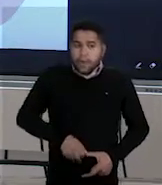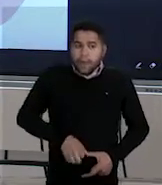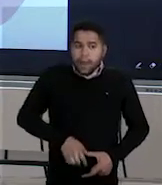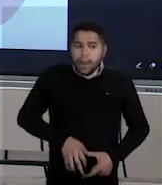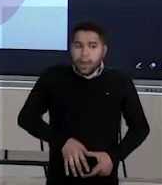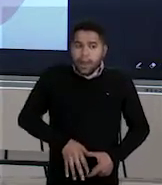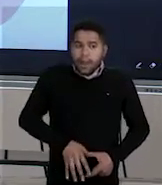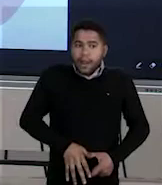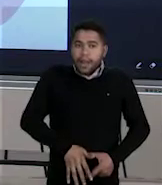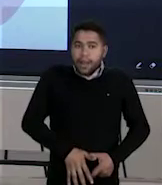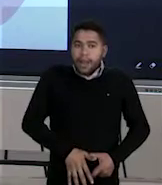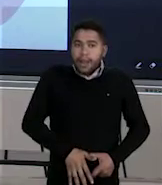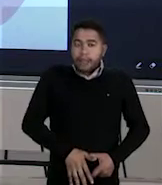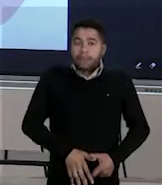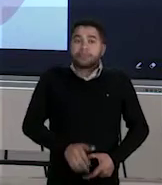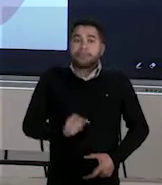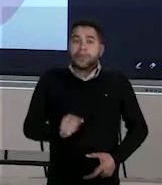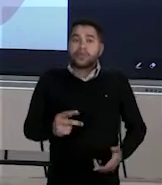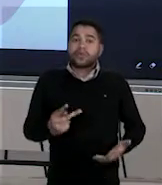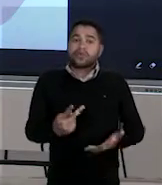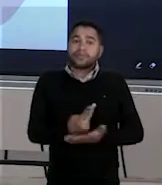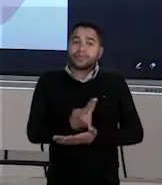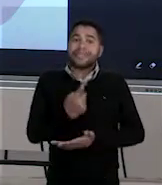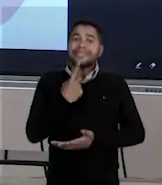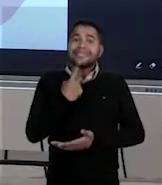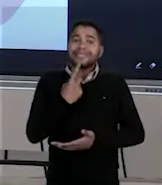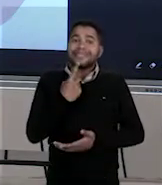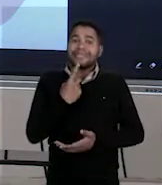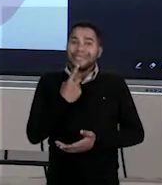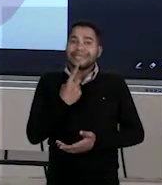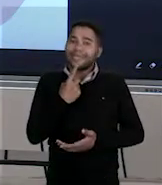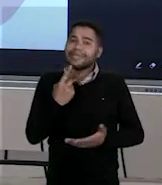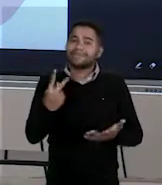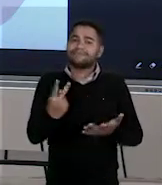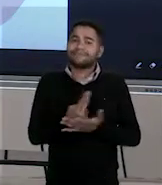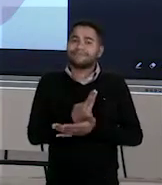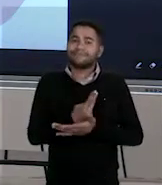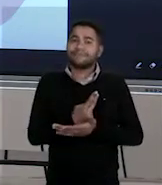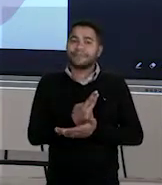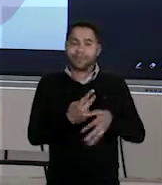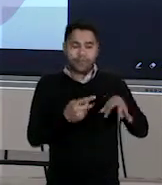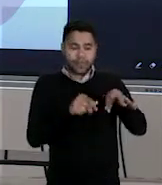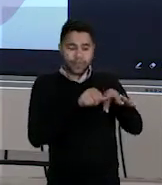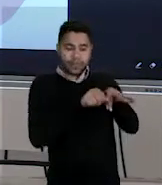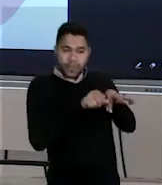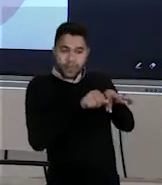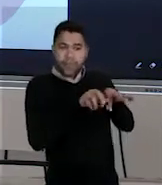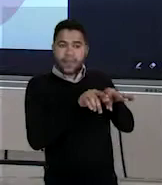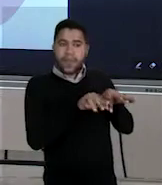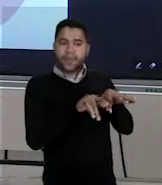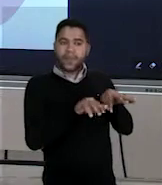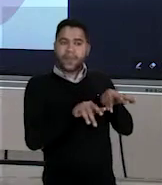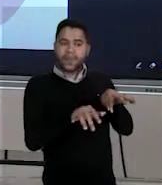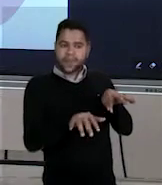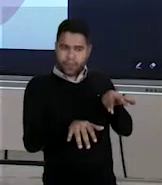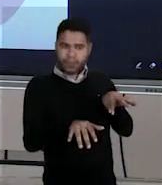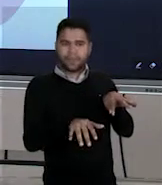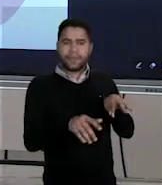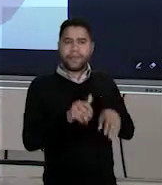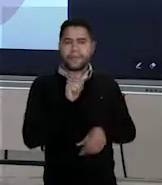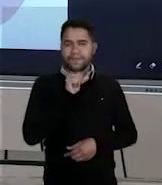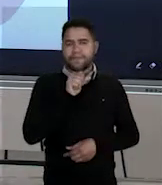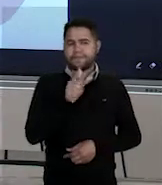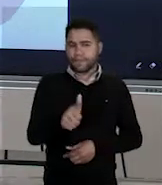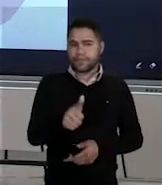do endométrio, podem acontecer sangramentos e esse sangramento é a